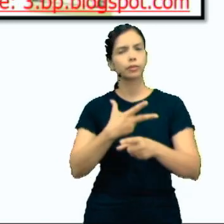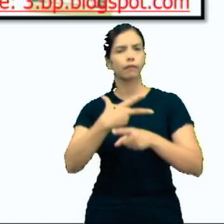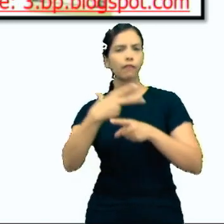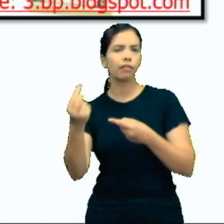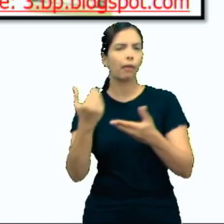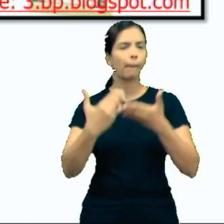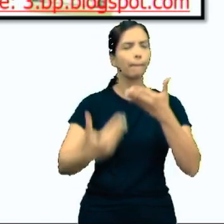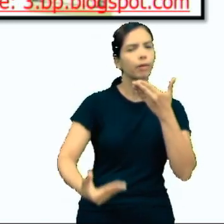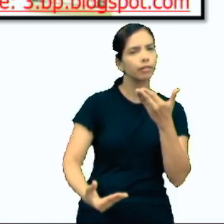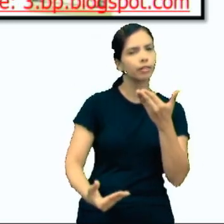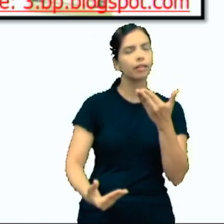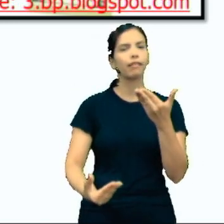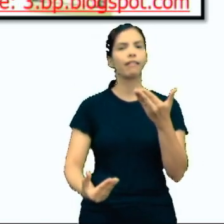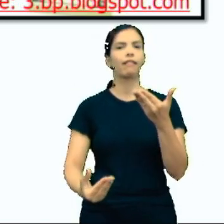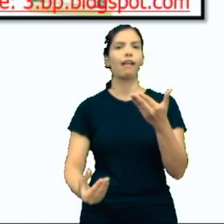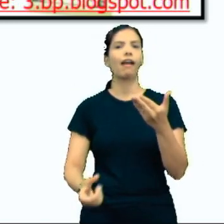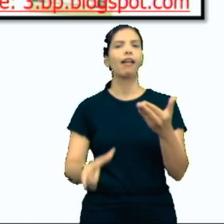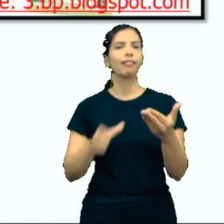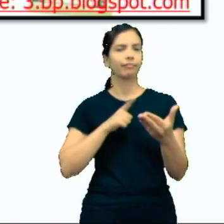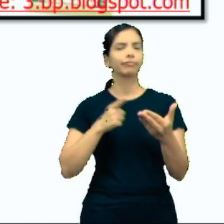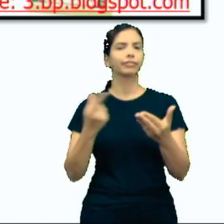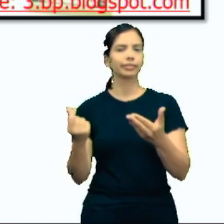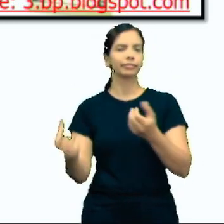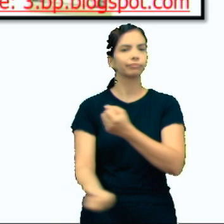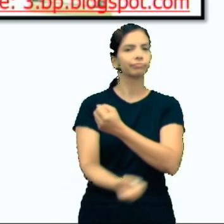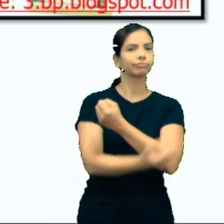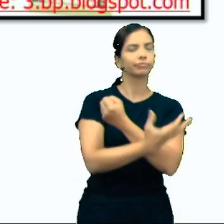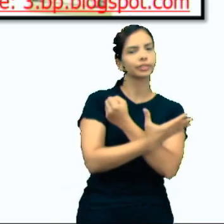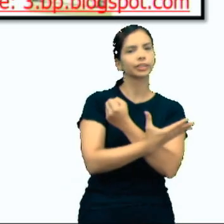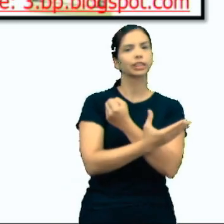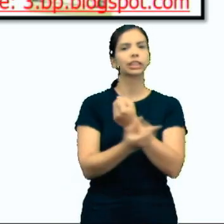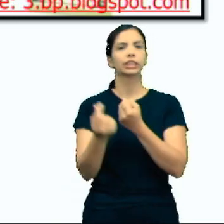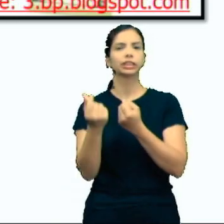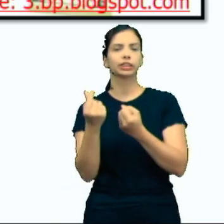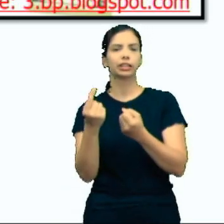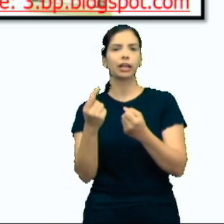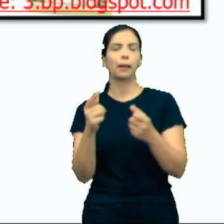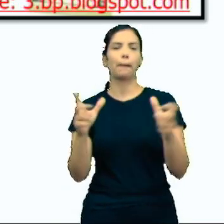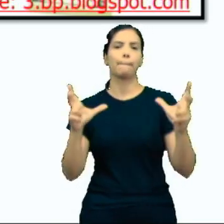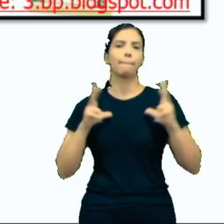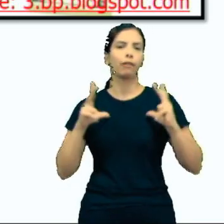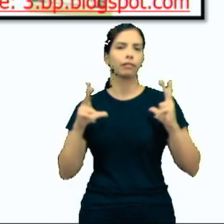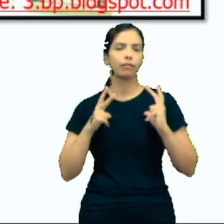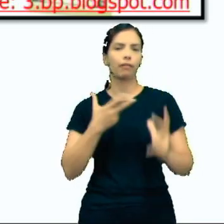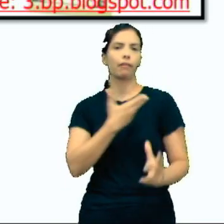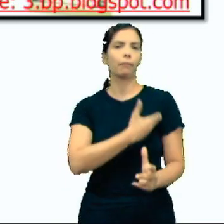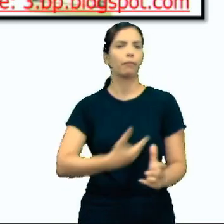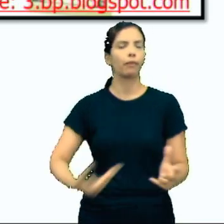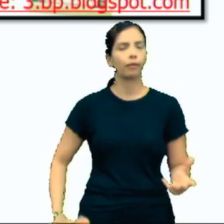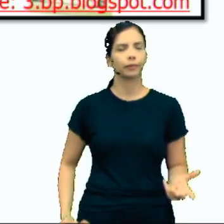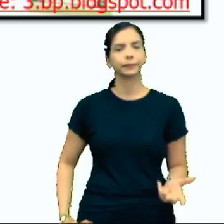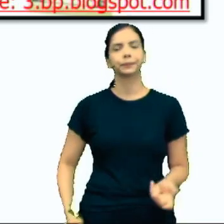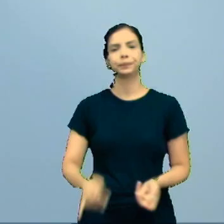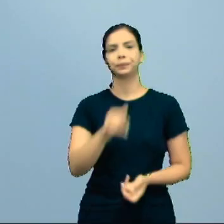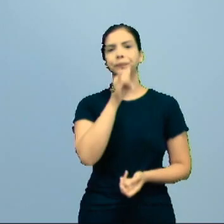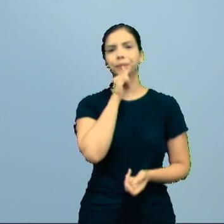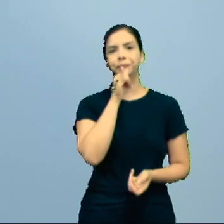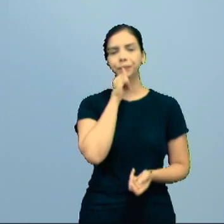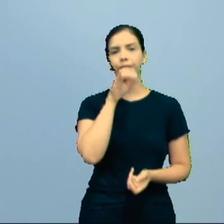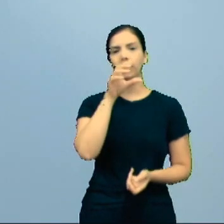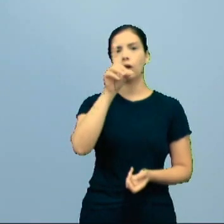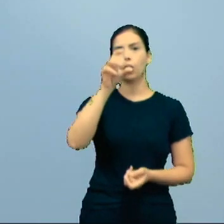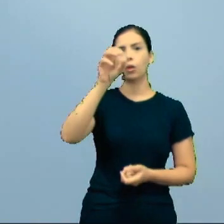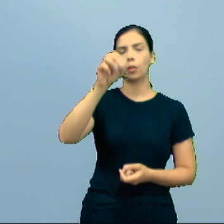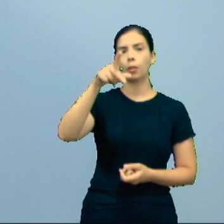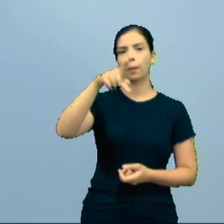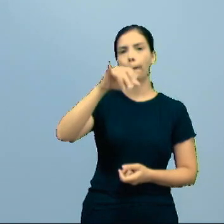de atletas, de desvios de dinheiro público e privado, entre outros casos de corrupção, como, por exemplo, o próprio doping que a gente viu